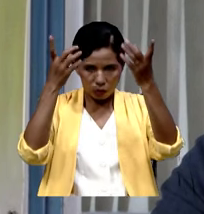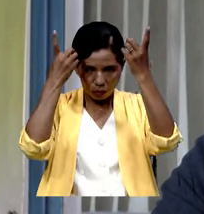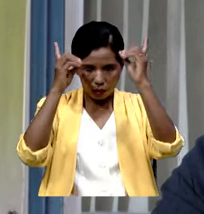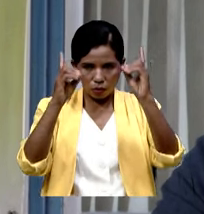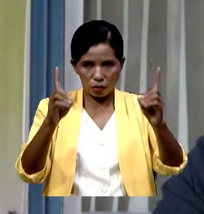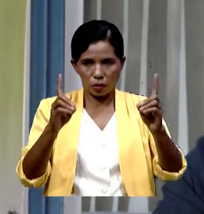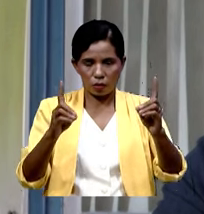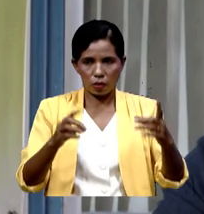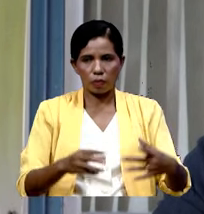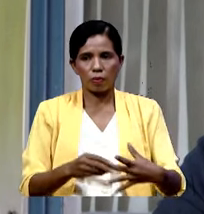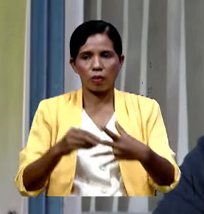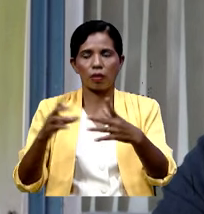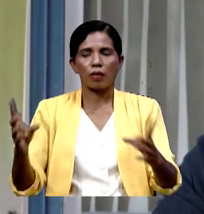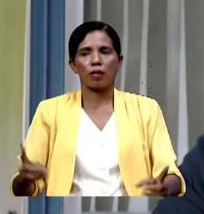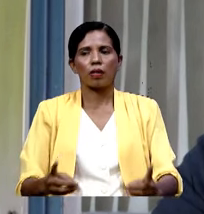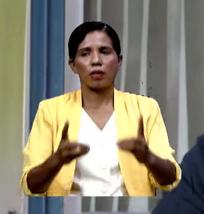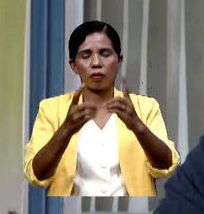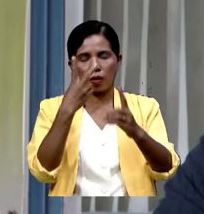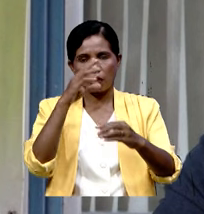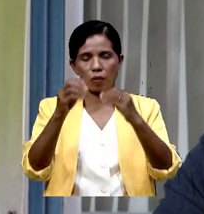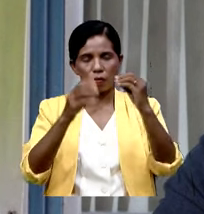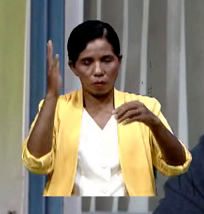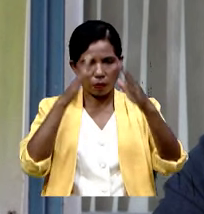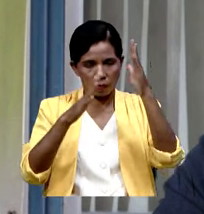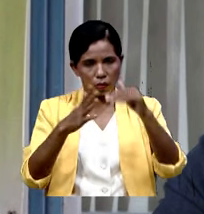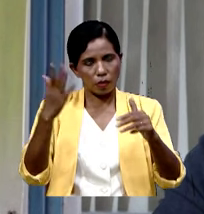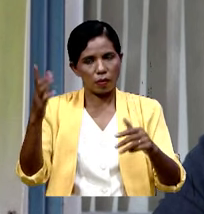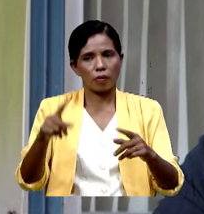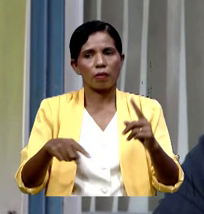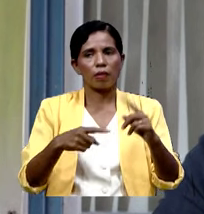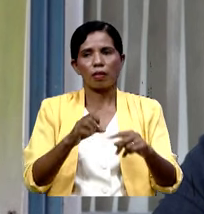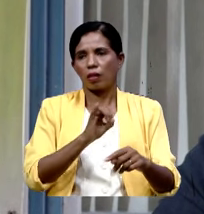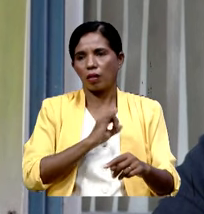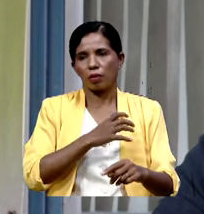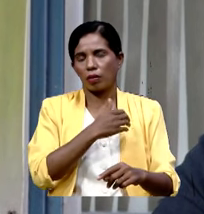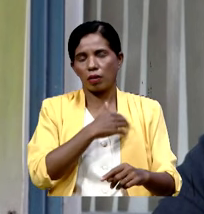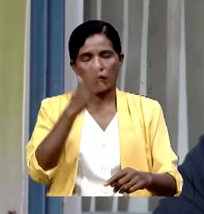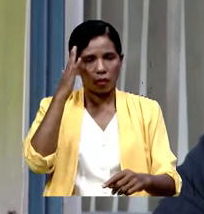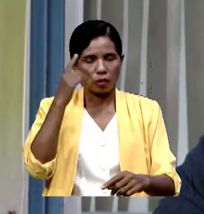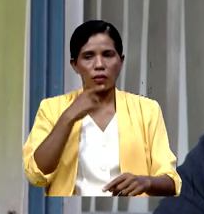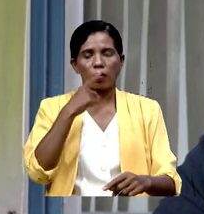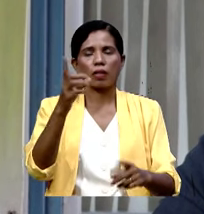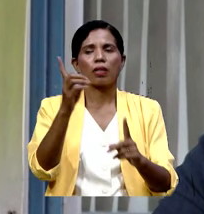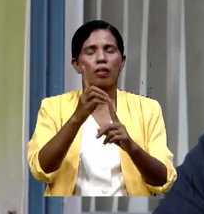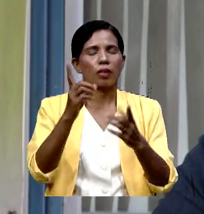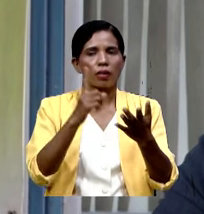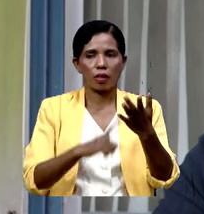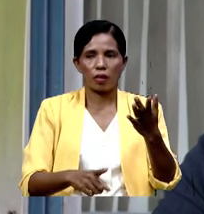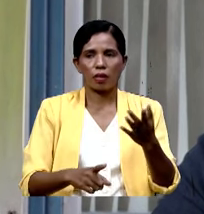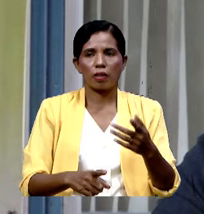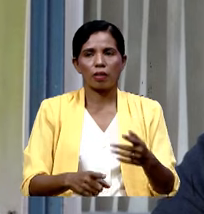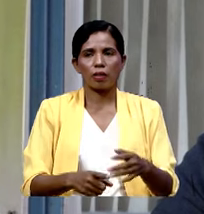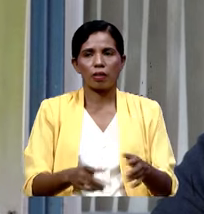Se único ato bele hasur e resolve o problema. Bahira ne hausirau até de sa data, sa horas, mas